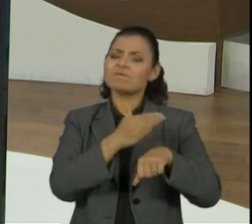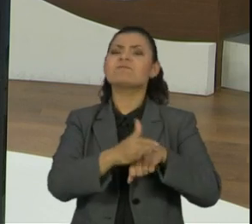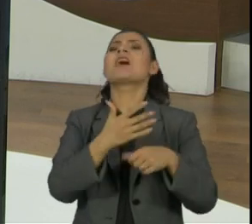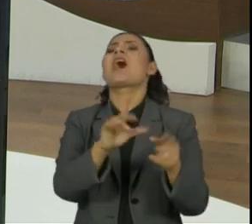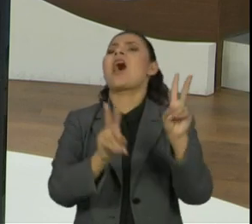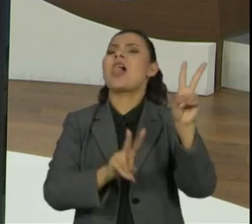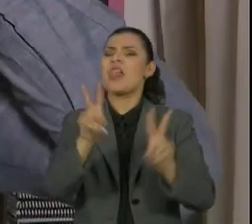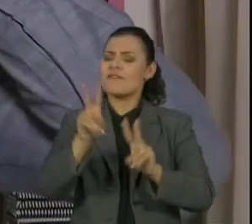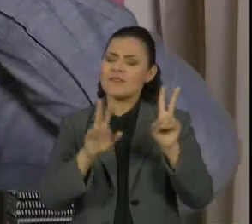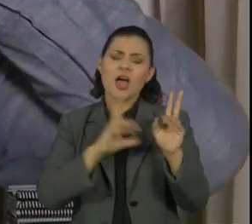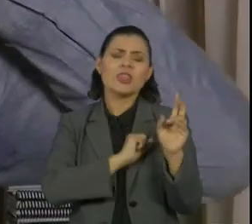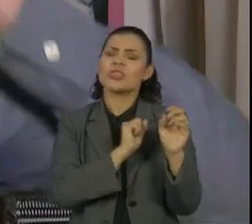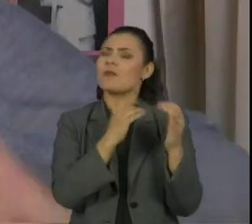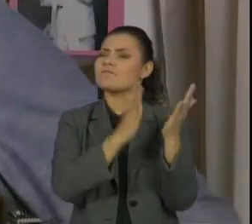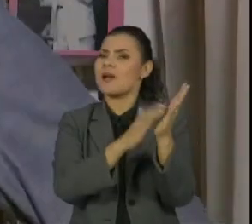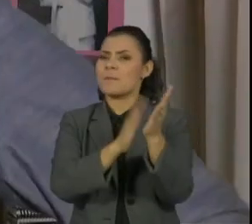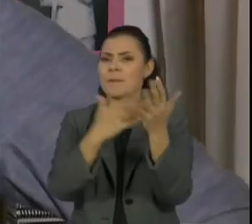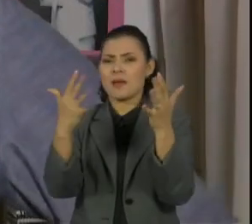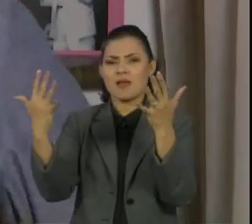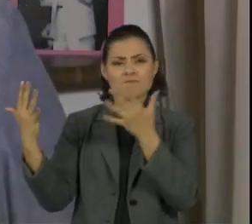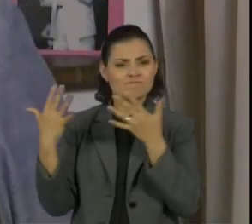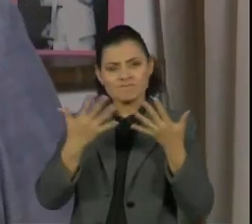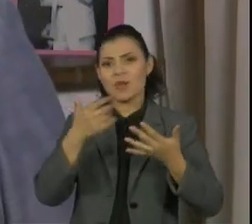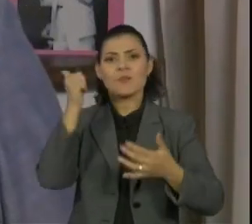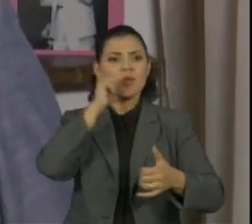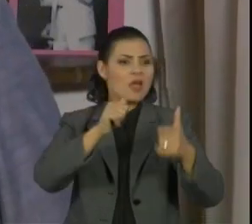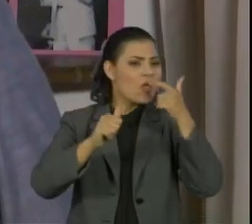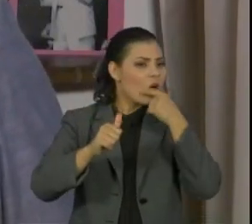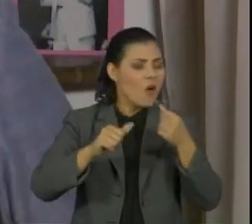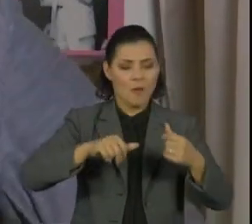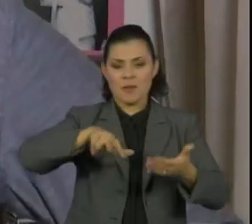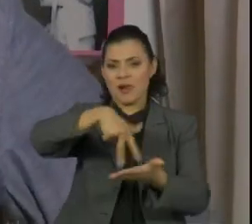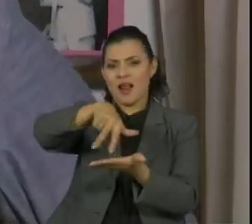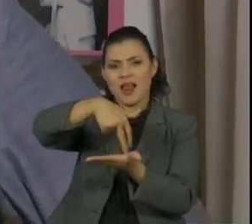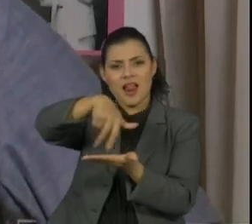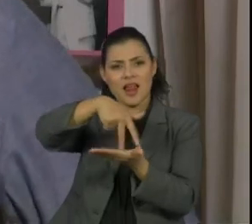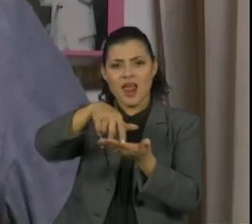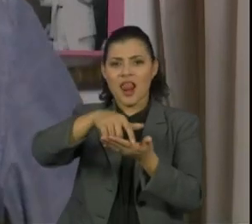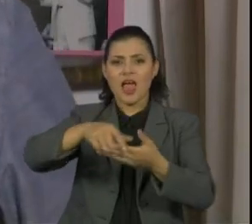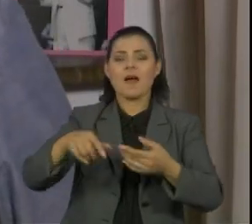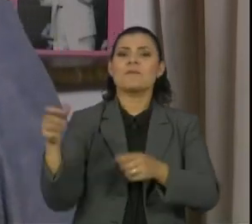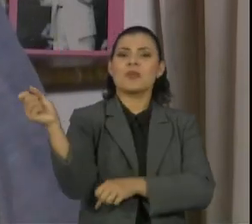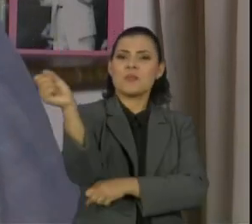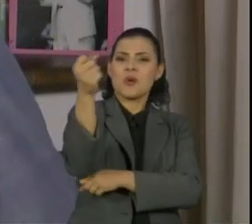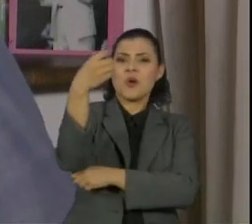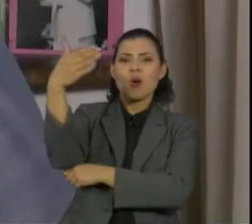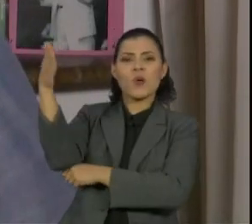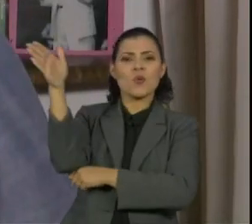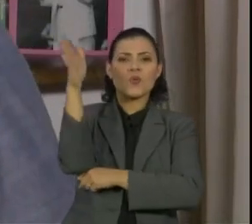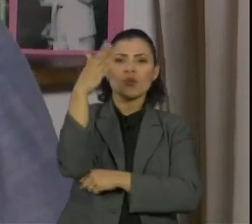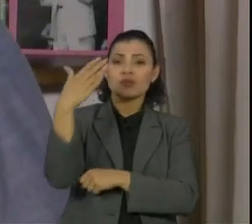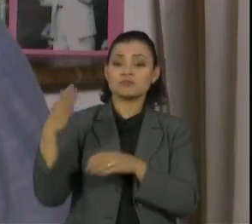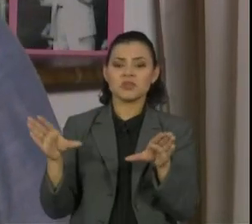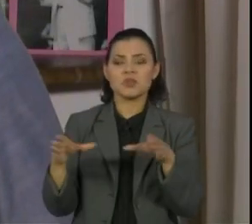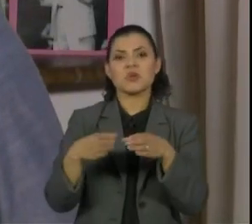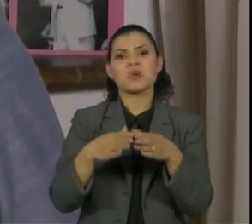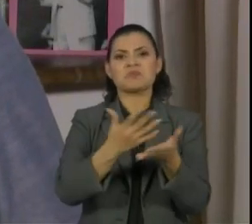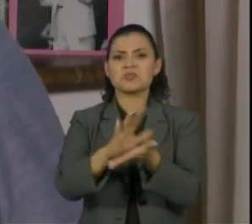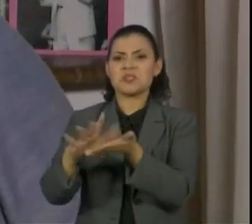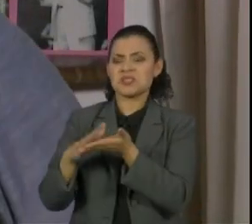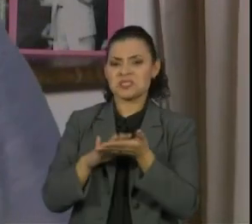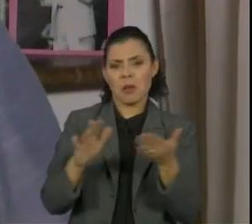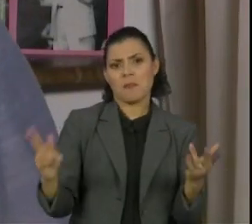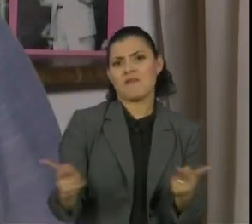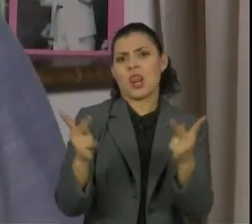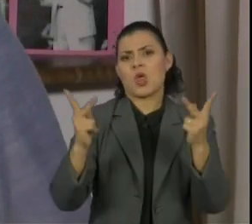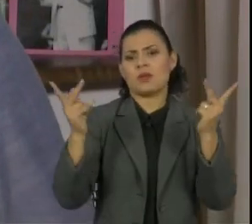lá aplaudindo os passistas, as passistas, toda a comunidade, todos os segmentos de uma escola de samba, valorizando o